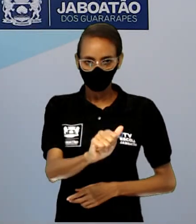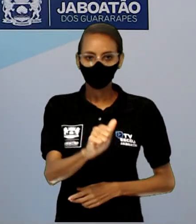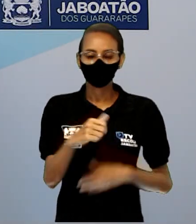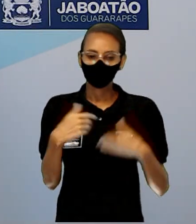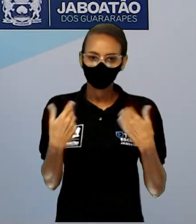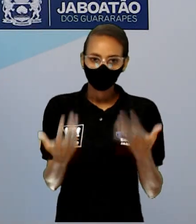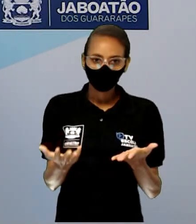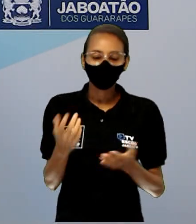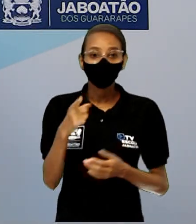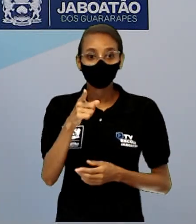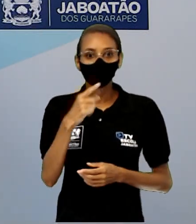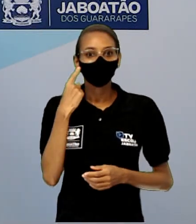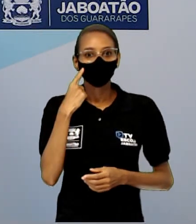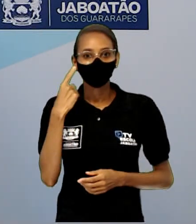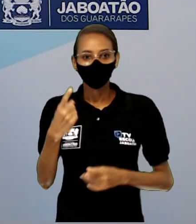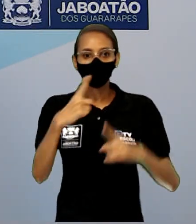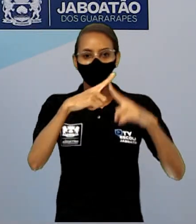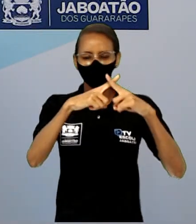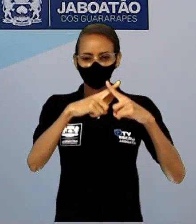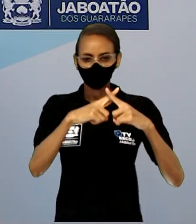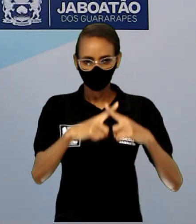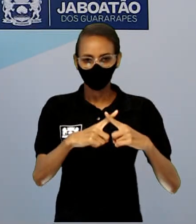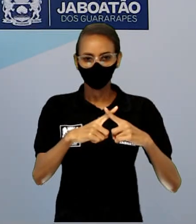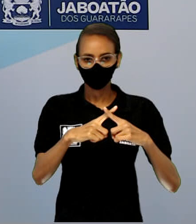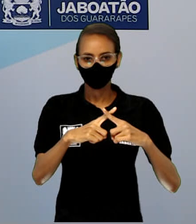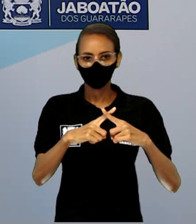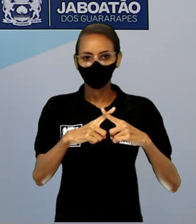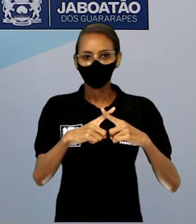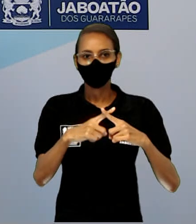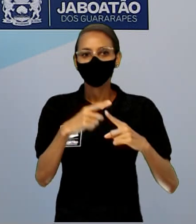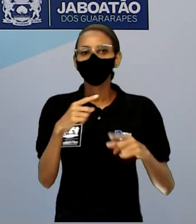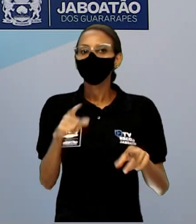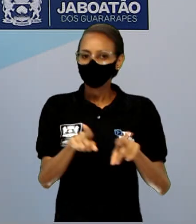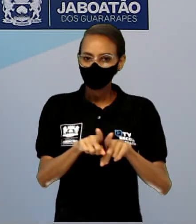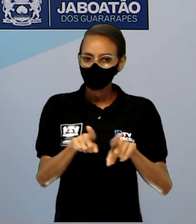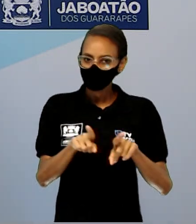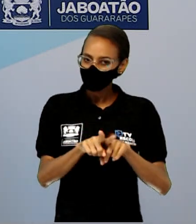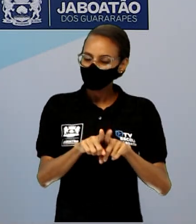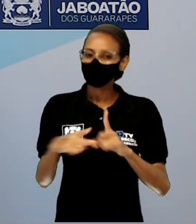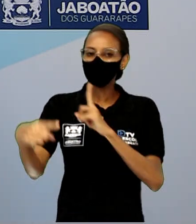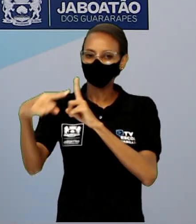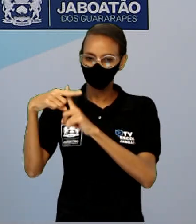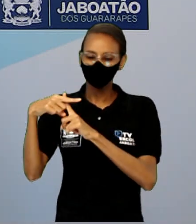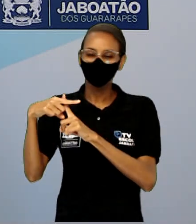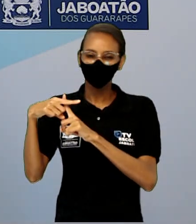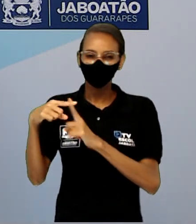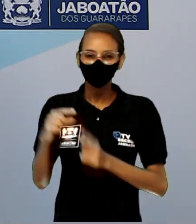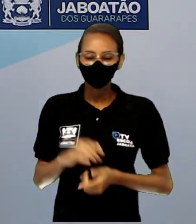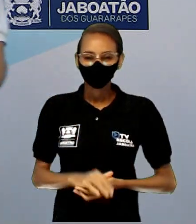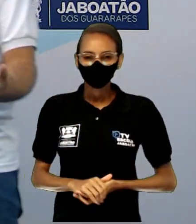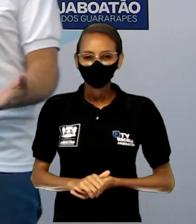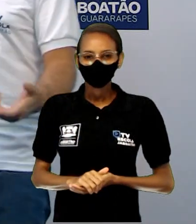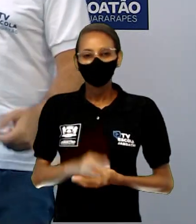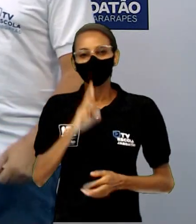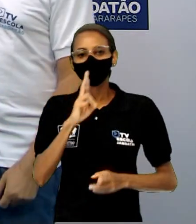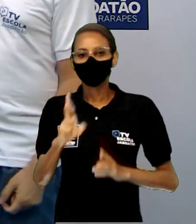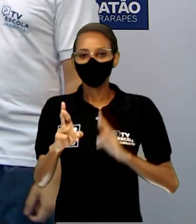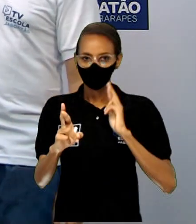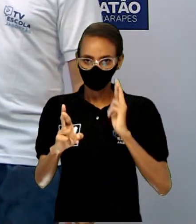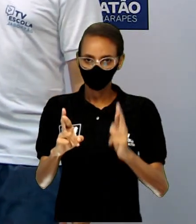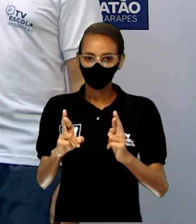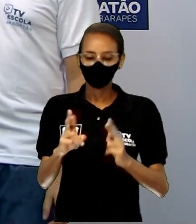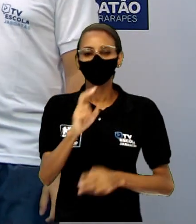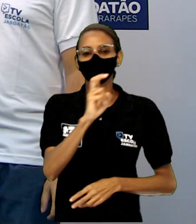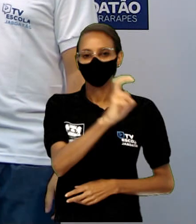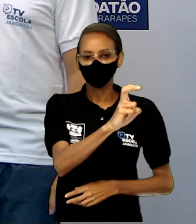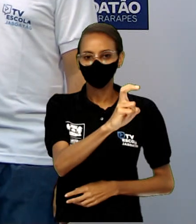essa outra questão. Questão 2 diz assim: o quadrado da quantia que Carlos possui,